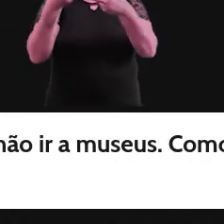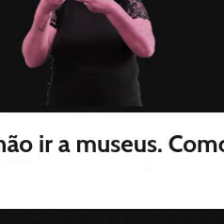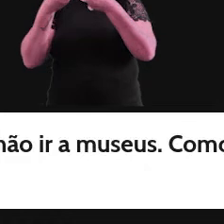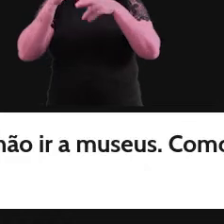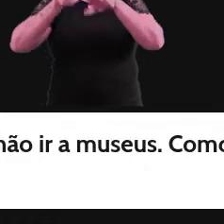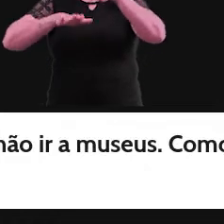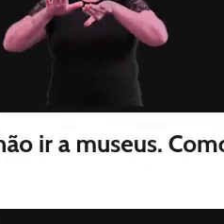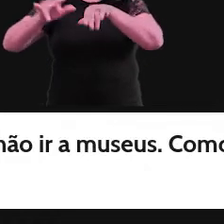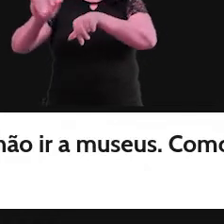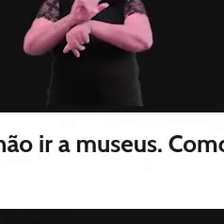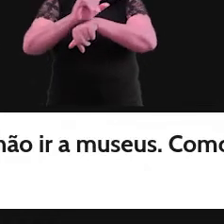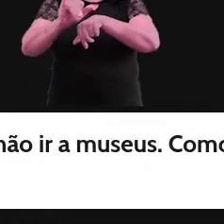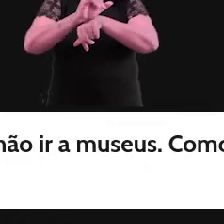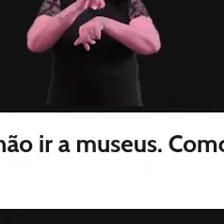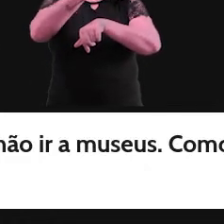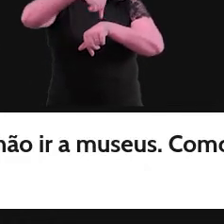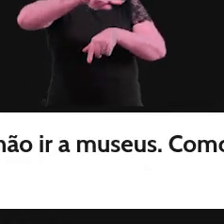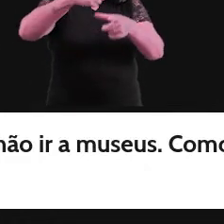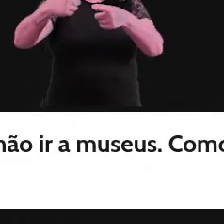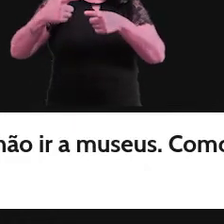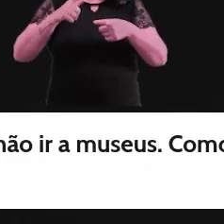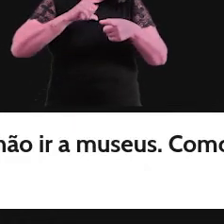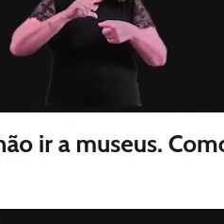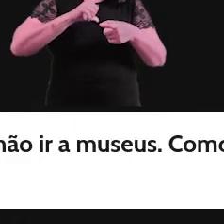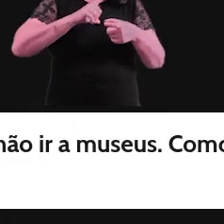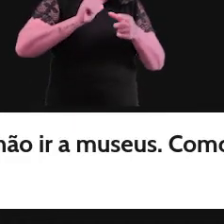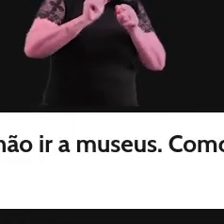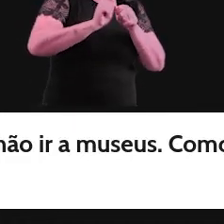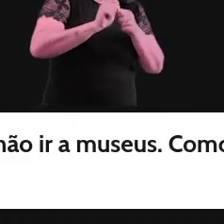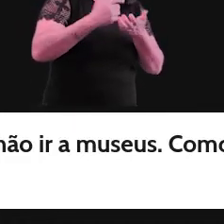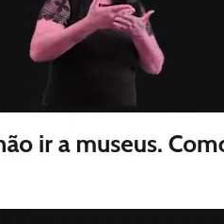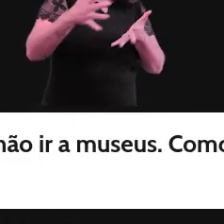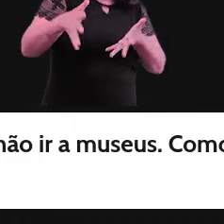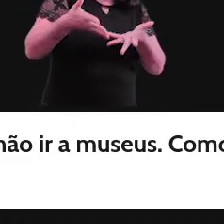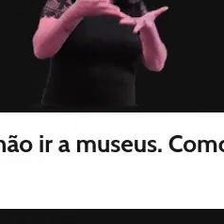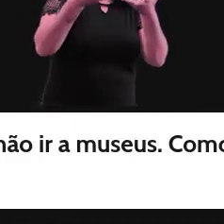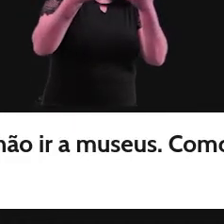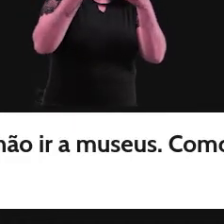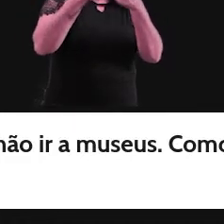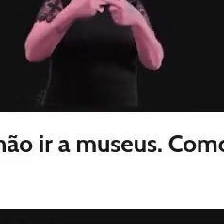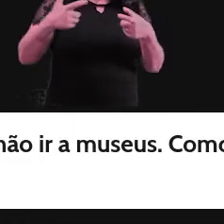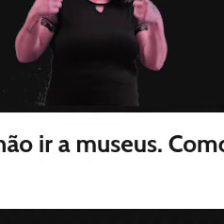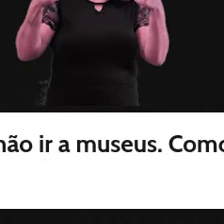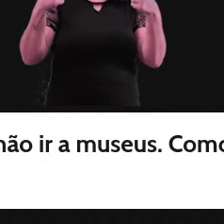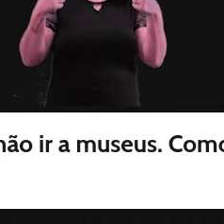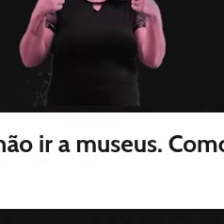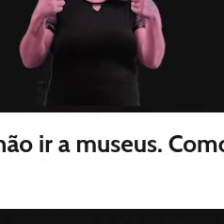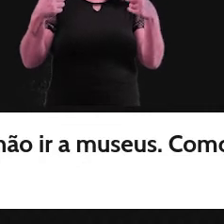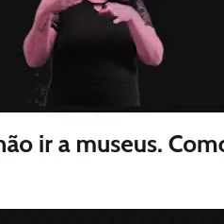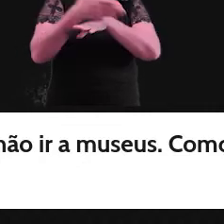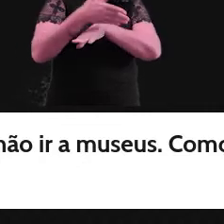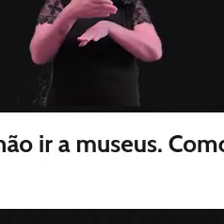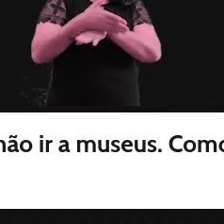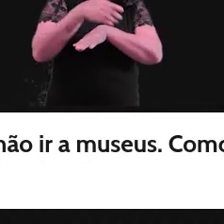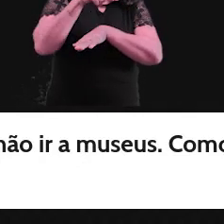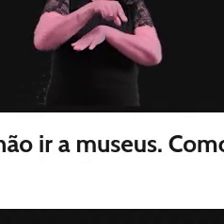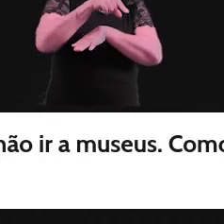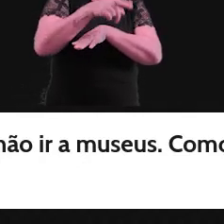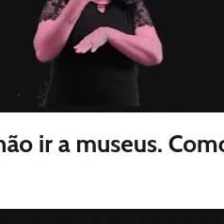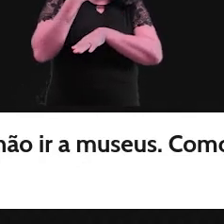percebido algumas estratégias que as instituições têm adotado para poder estimular e ampliar